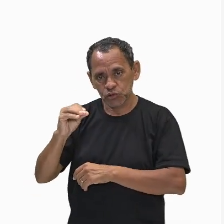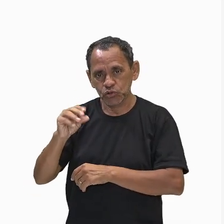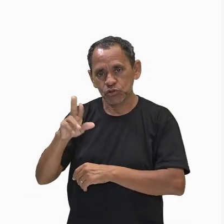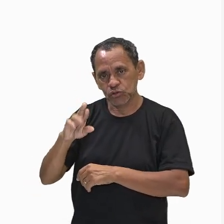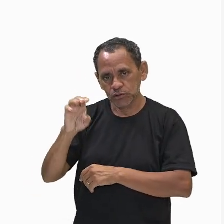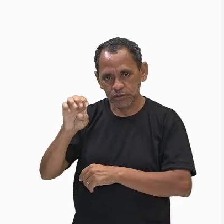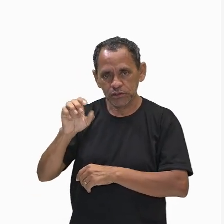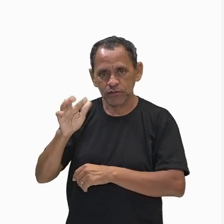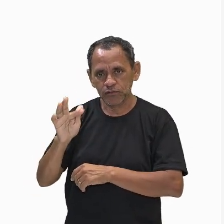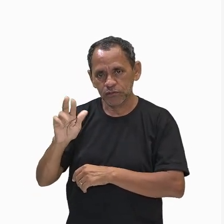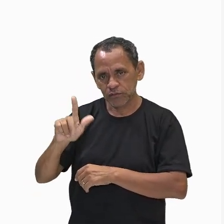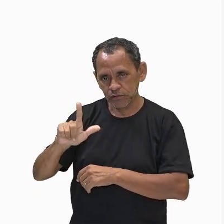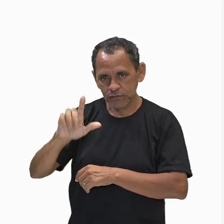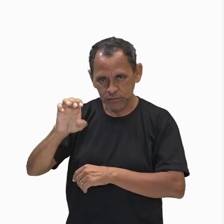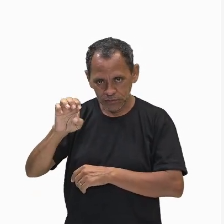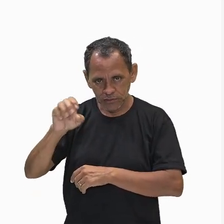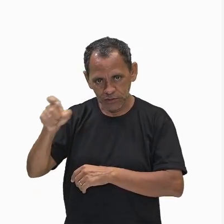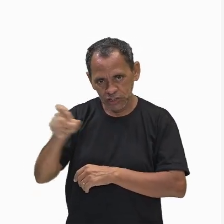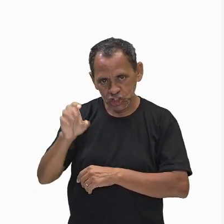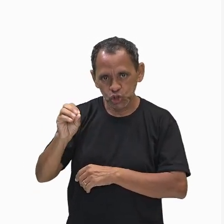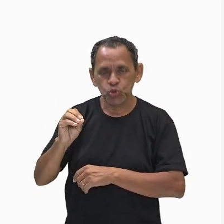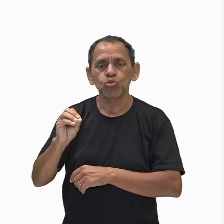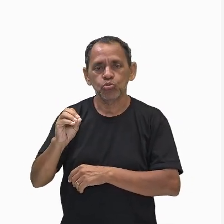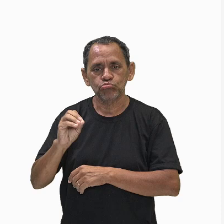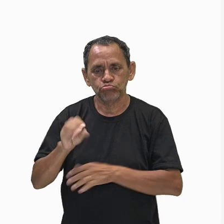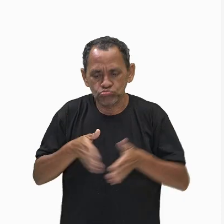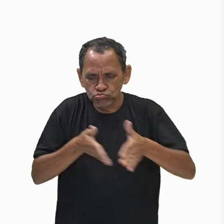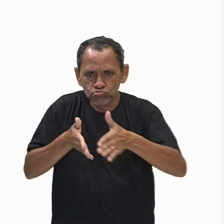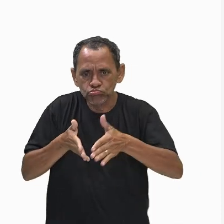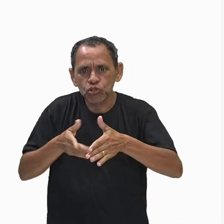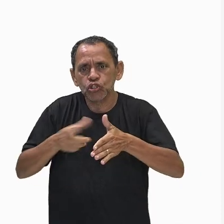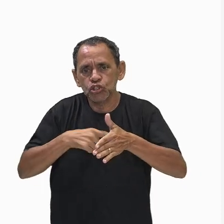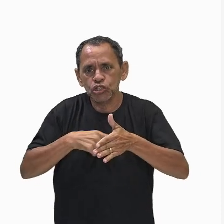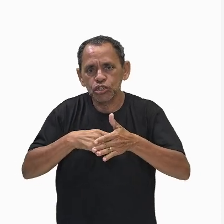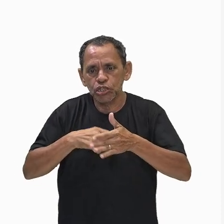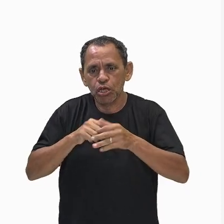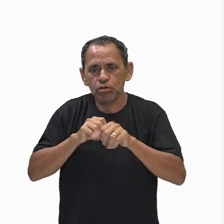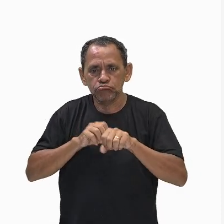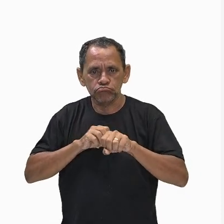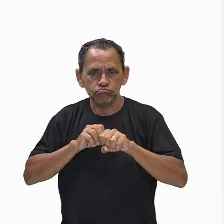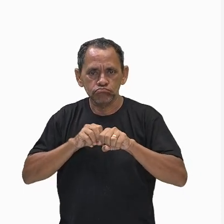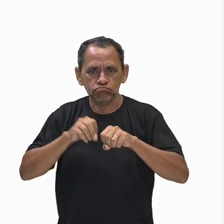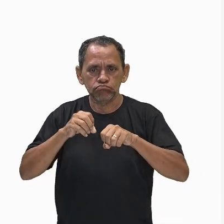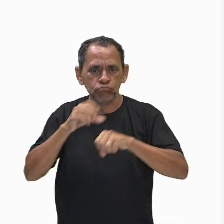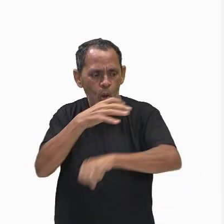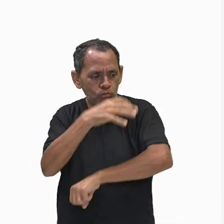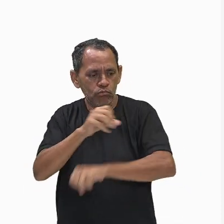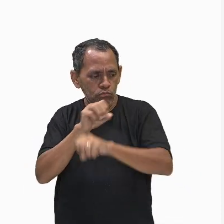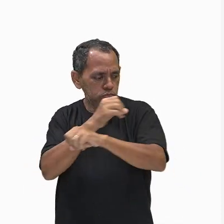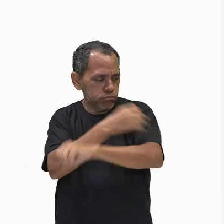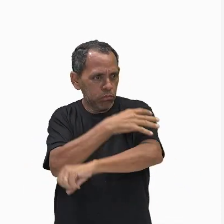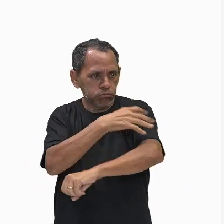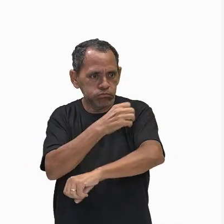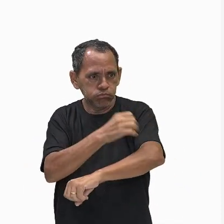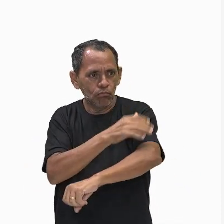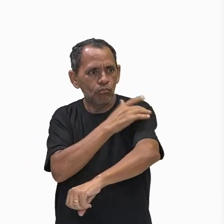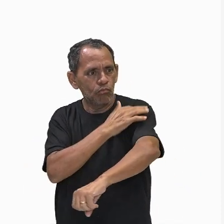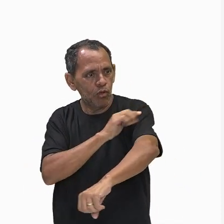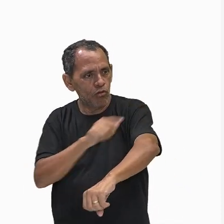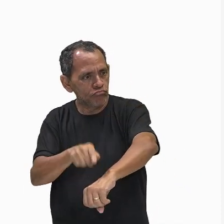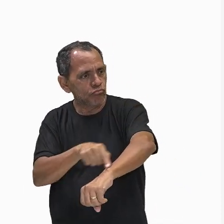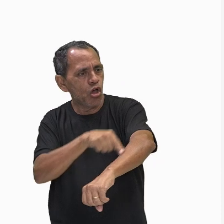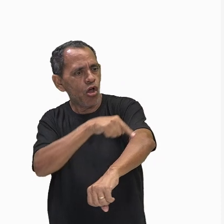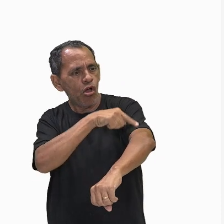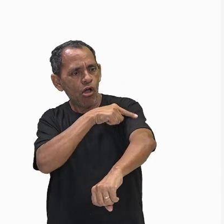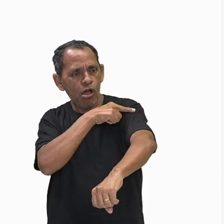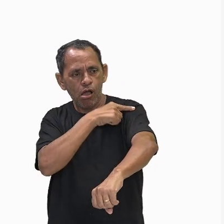reflexo, ele é o caminho que envolve impulsos nervosos para gerar uma resposta rápida e